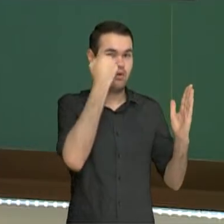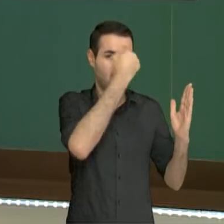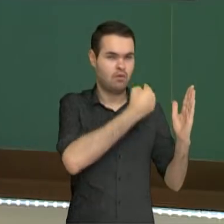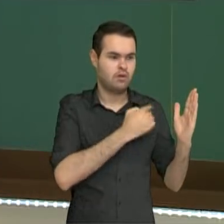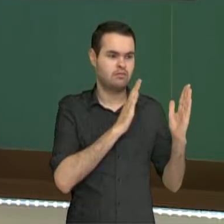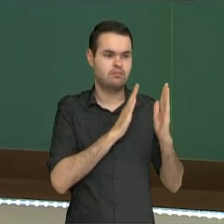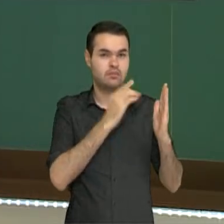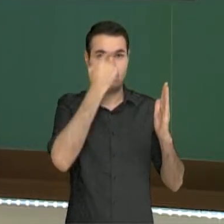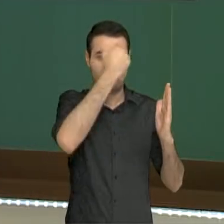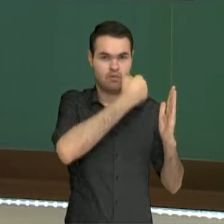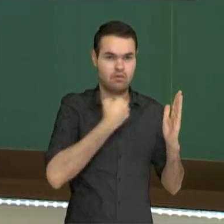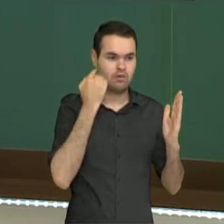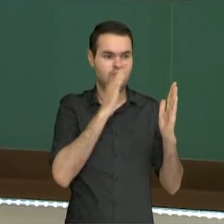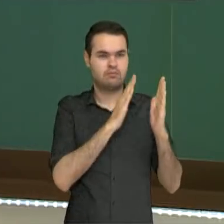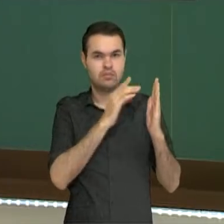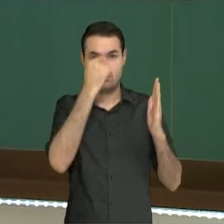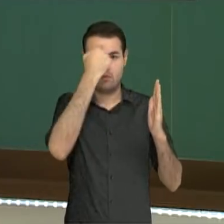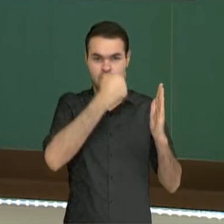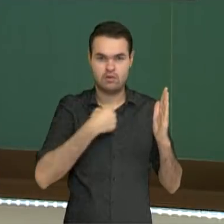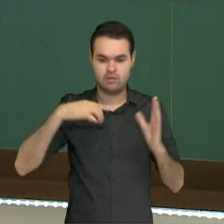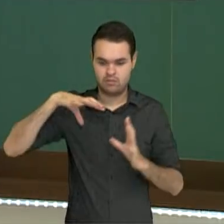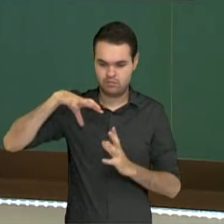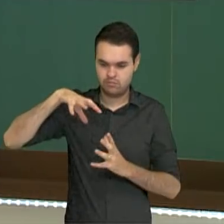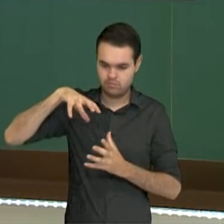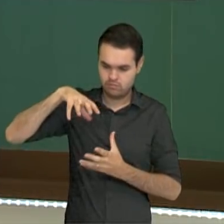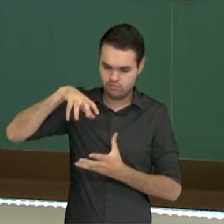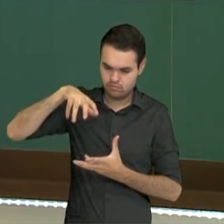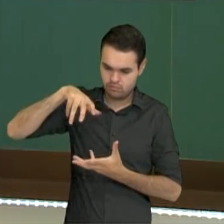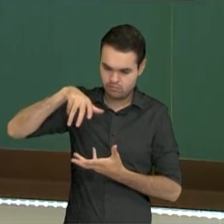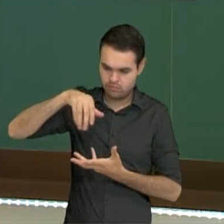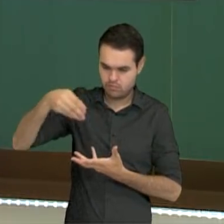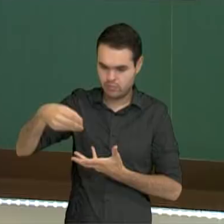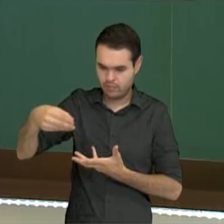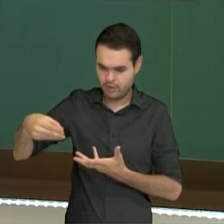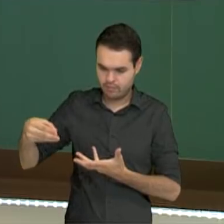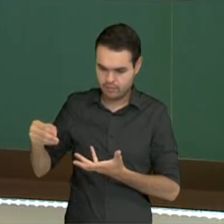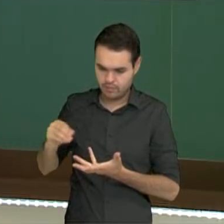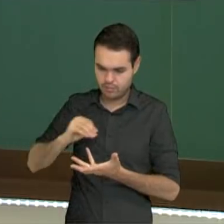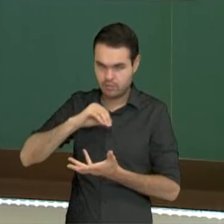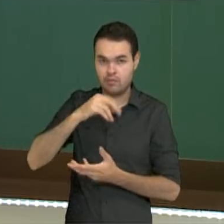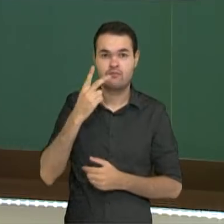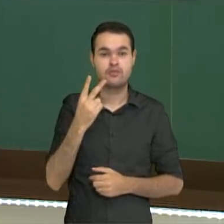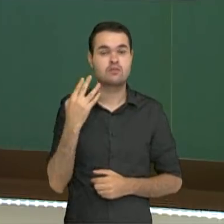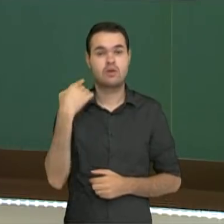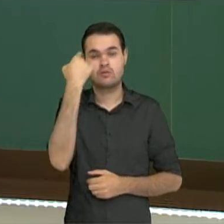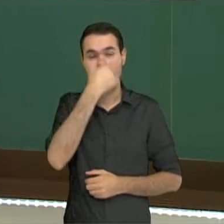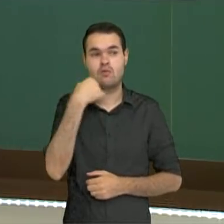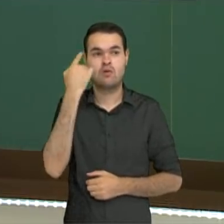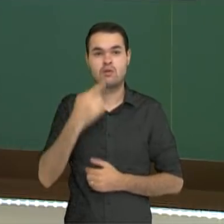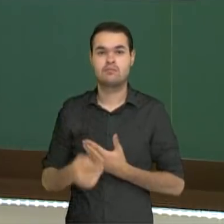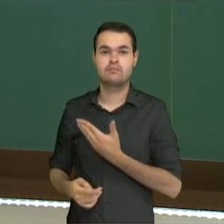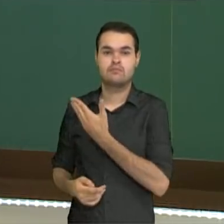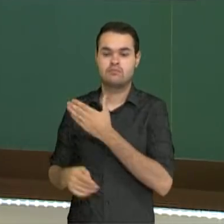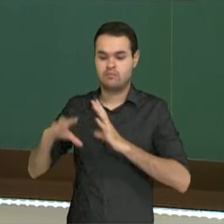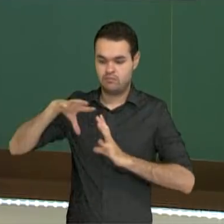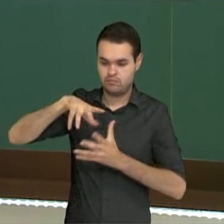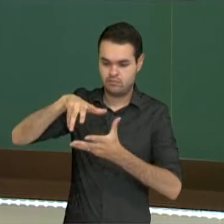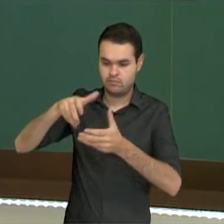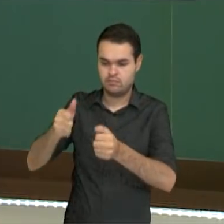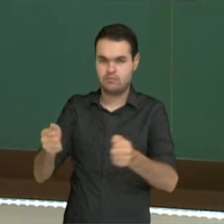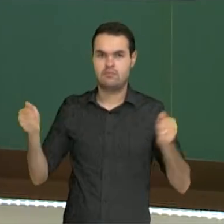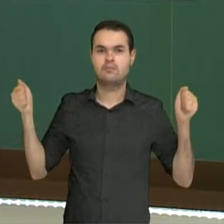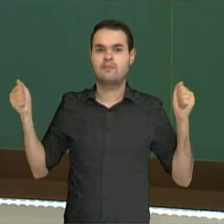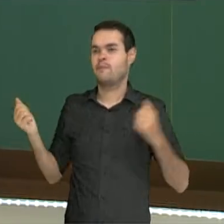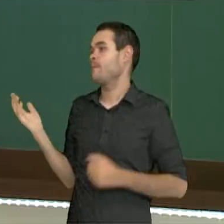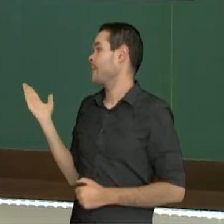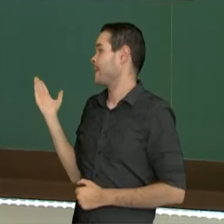volta inteira eu tenho que ter ali distribuídas 24 horas. E aí o gráfico aqui, o mapa vai mostrar para